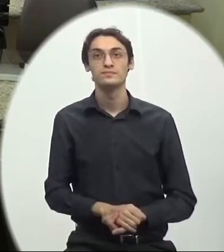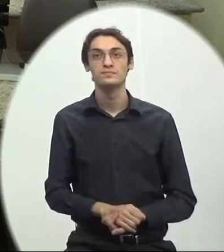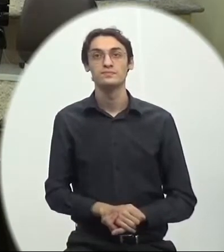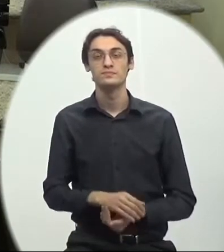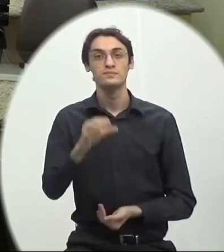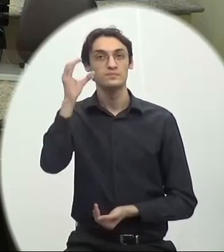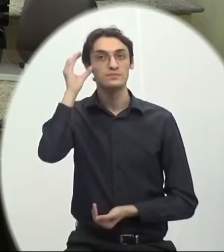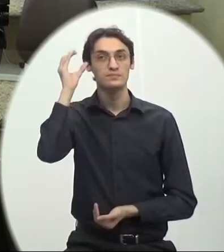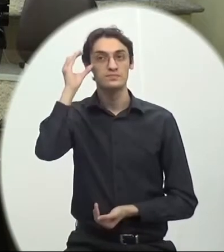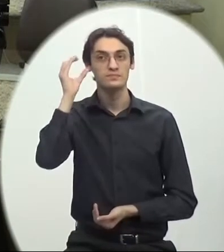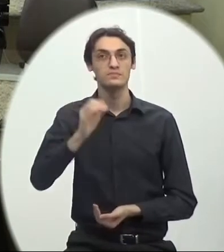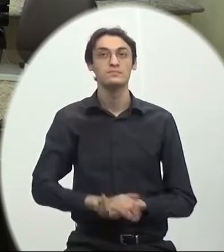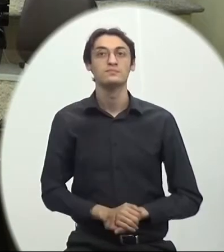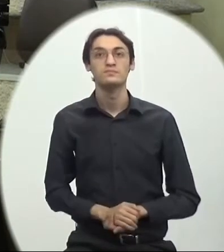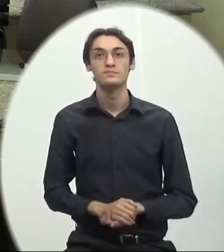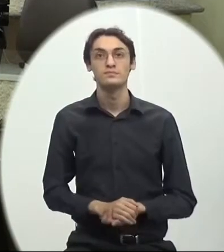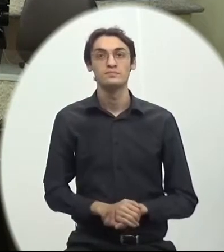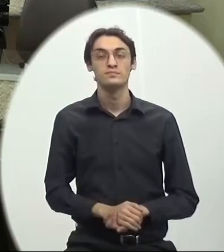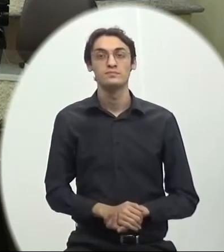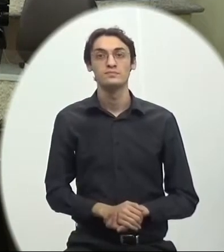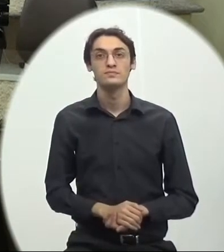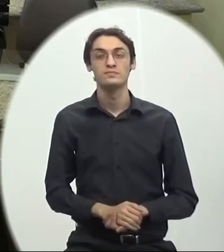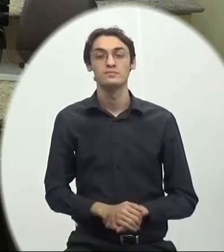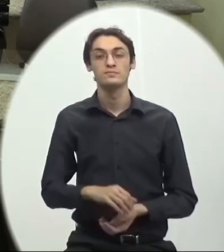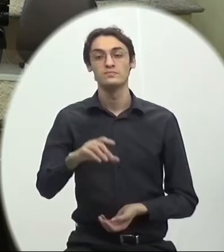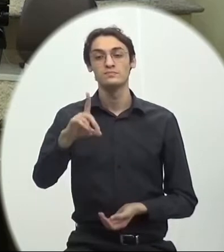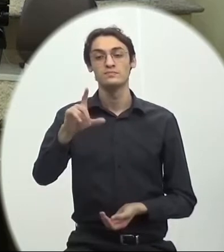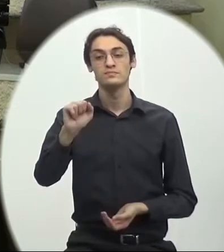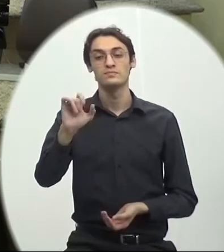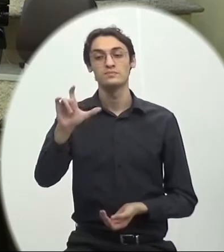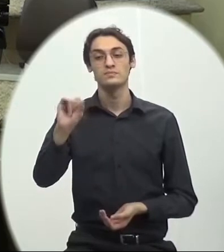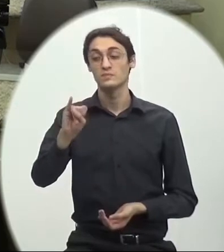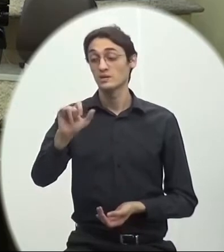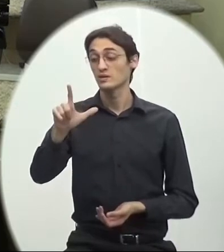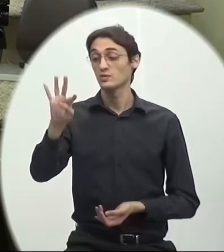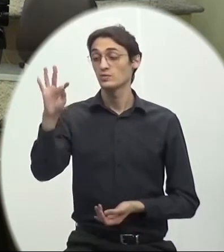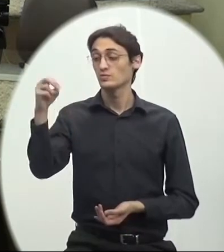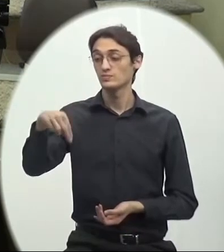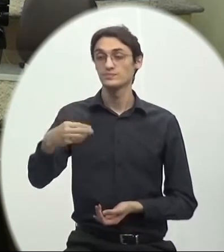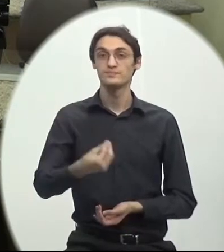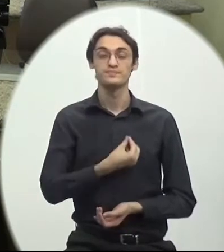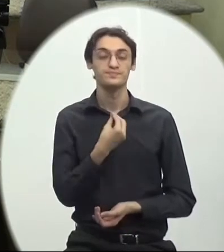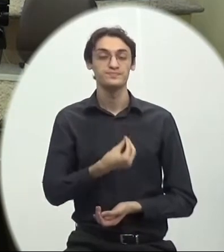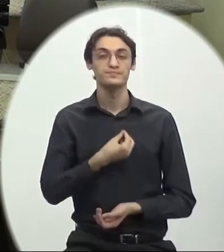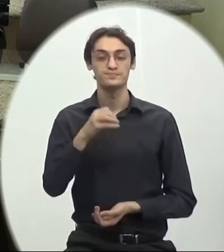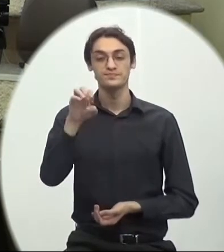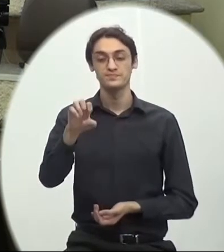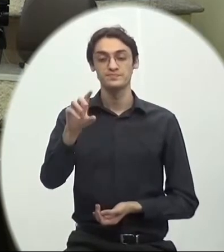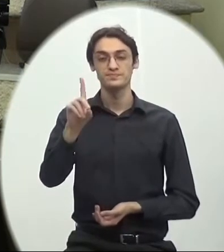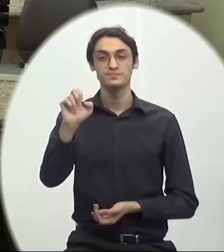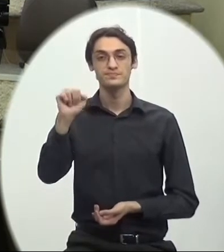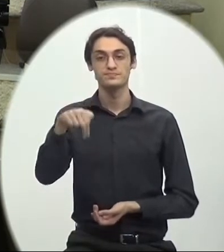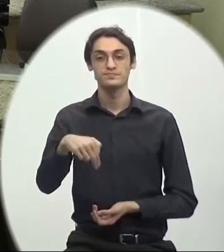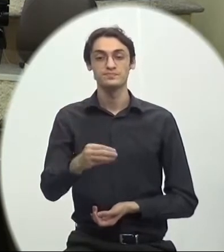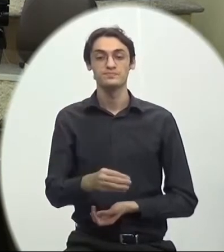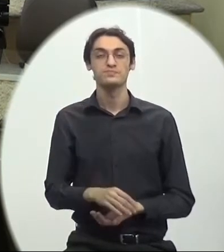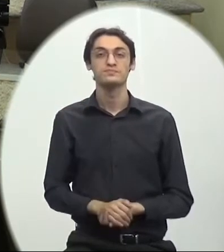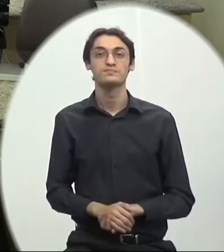Vereadora Camilo do Nascimento. Presente. Vereador Dailton Feuzer. Presente. Presente. Vereador Edson Lito Nascimento